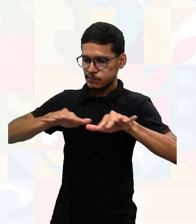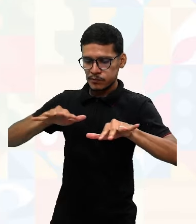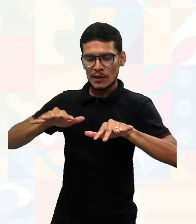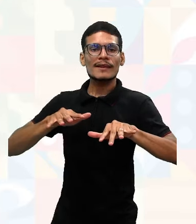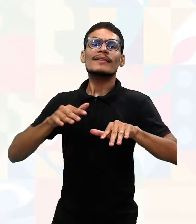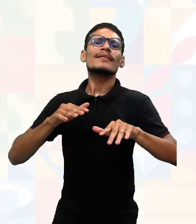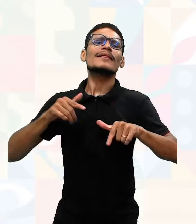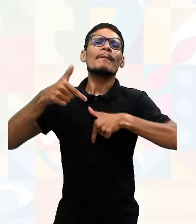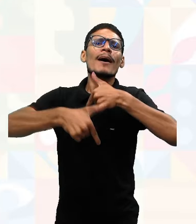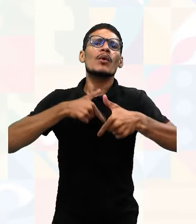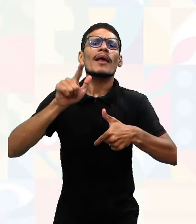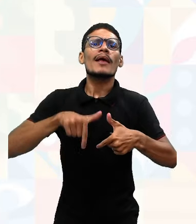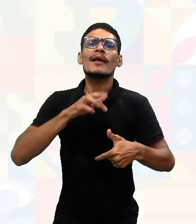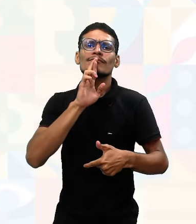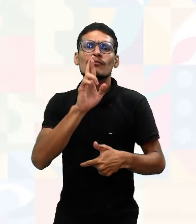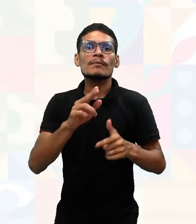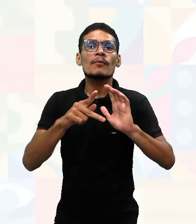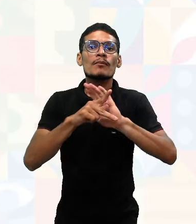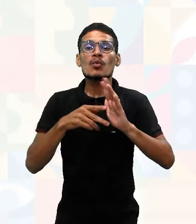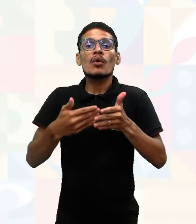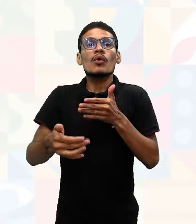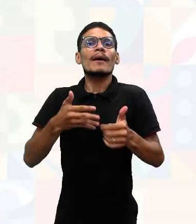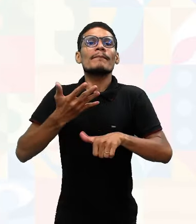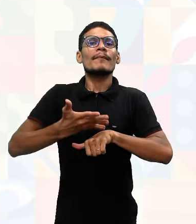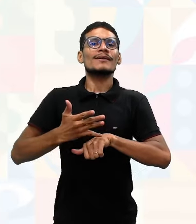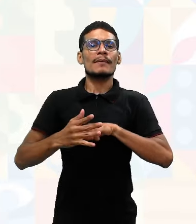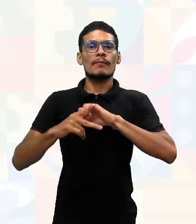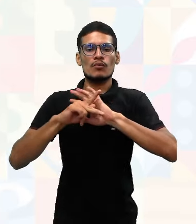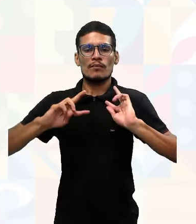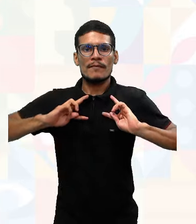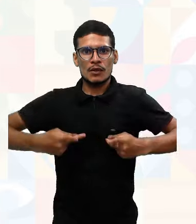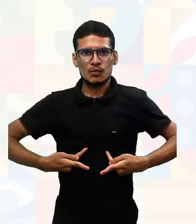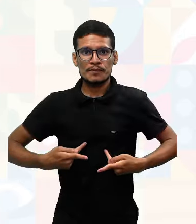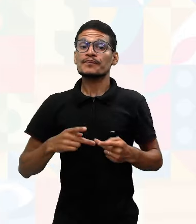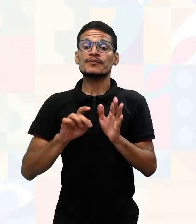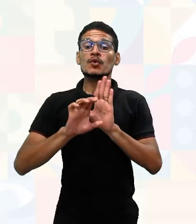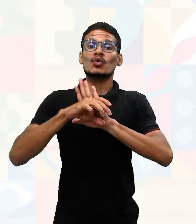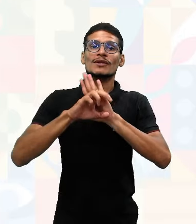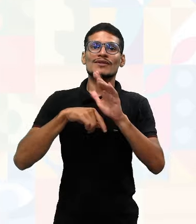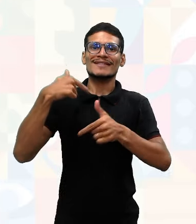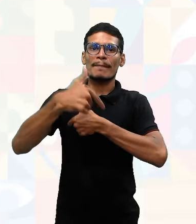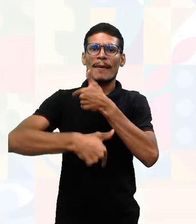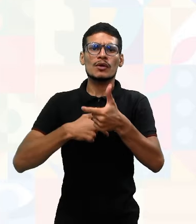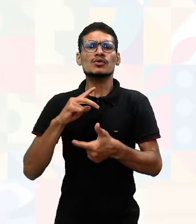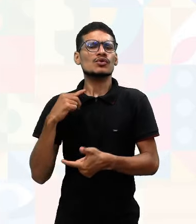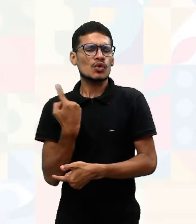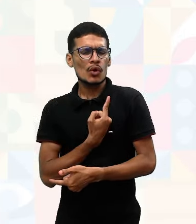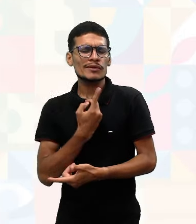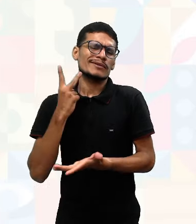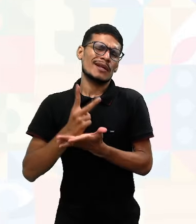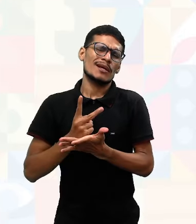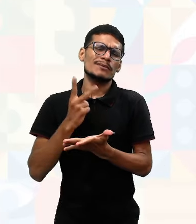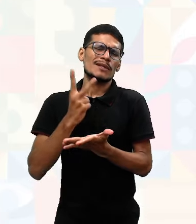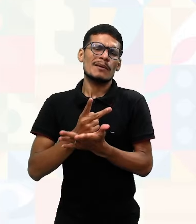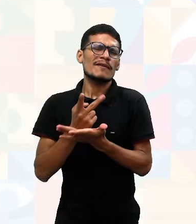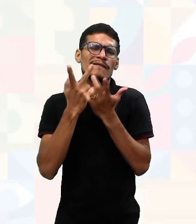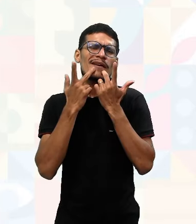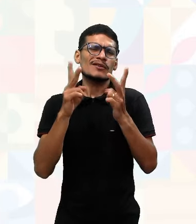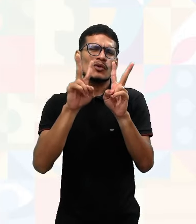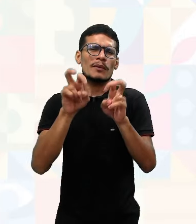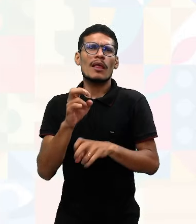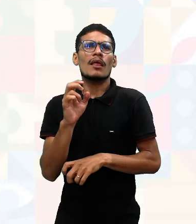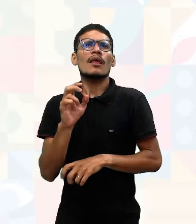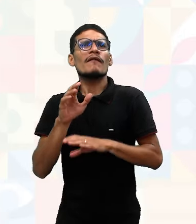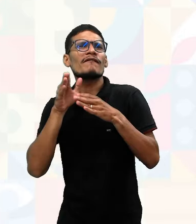prática humana que é realizada. Então, aquele trabalho, aquele conceito de trabalho que a gente está associado sempre ao dinheiro, aquilo que a